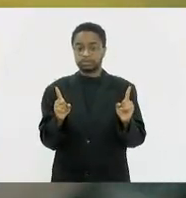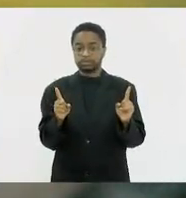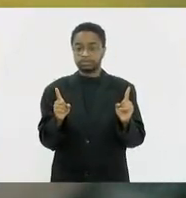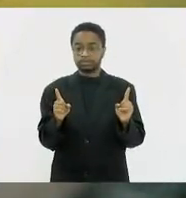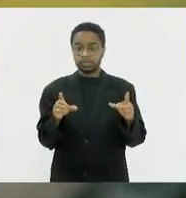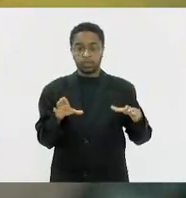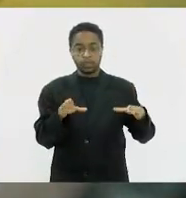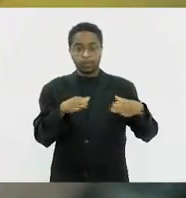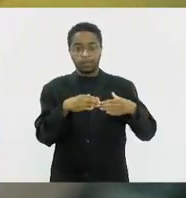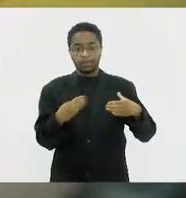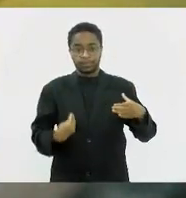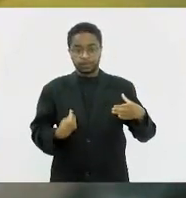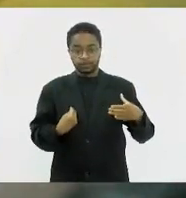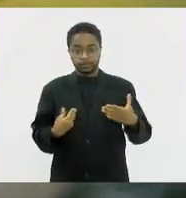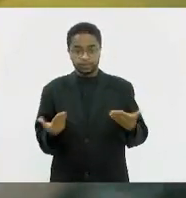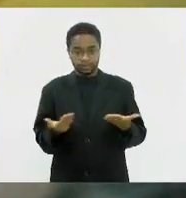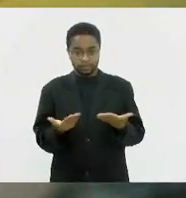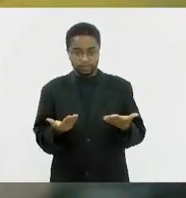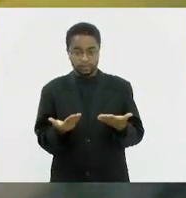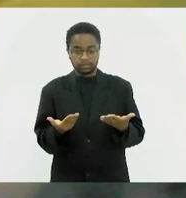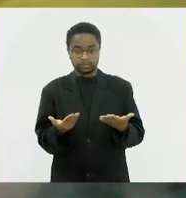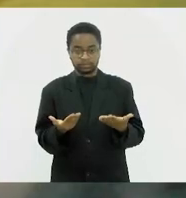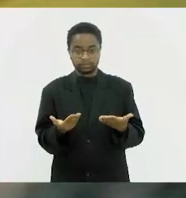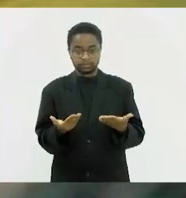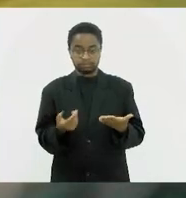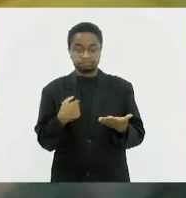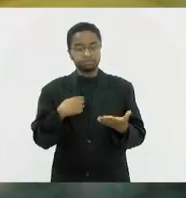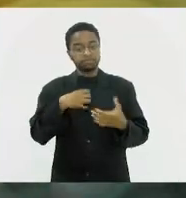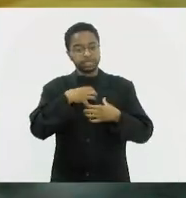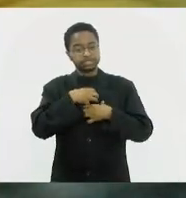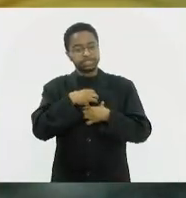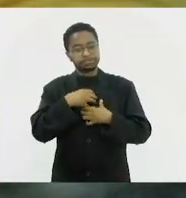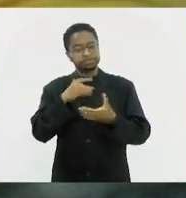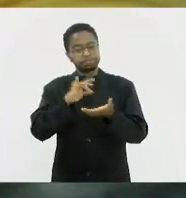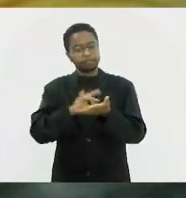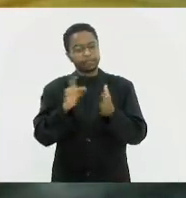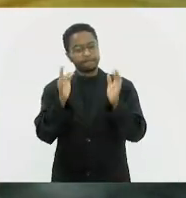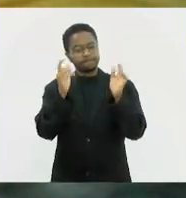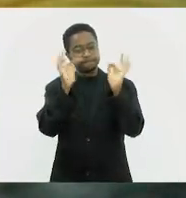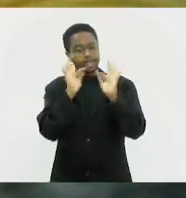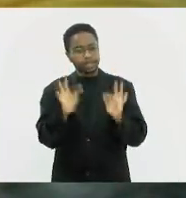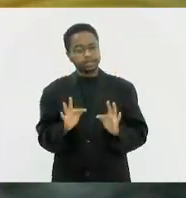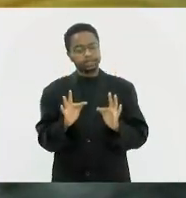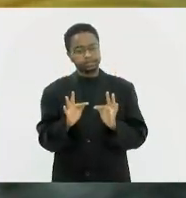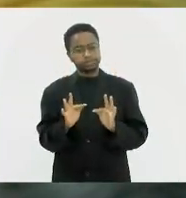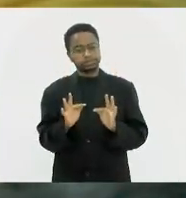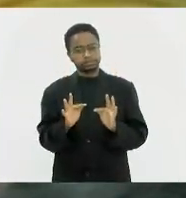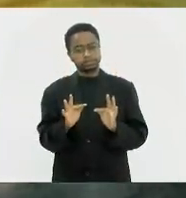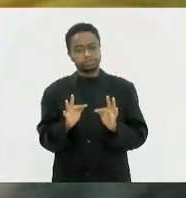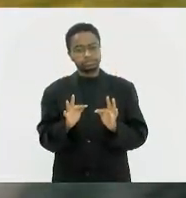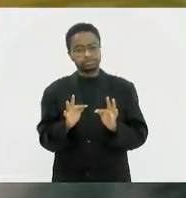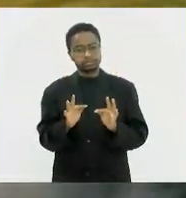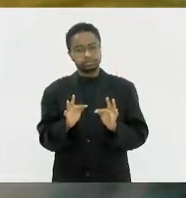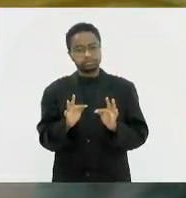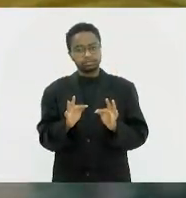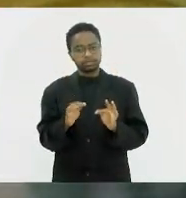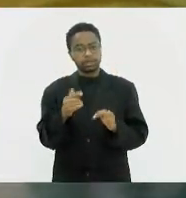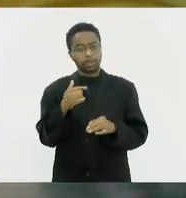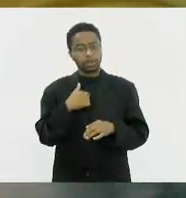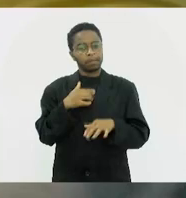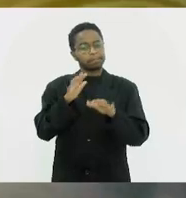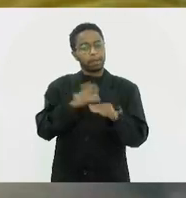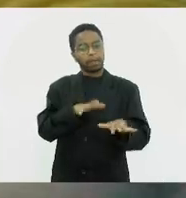vida desse ano, eu me senti feliz da vida de sair na